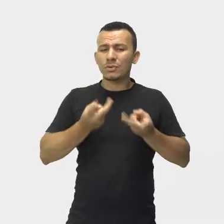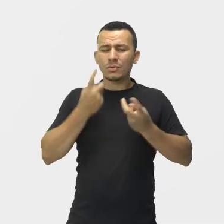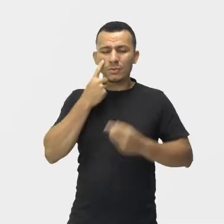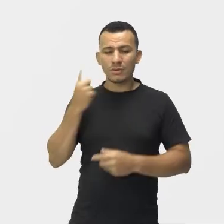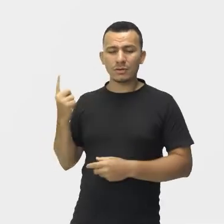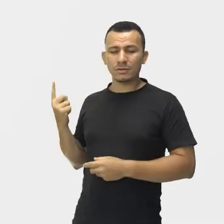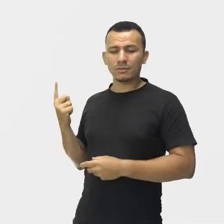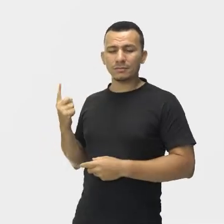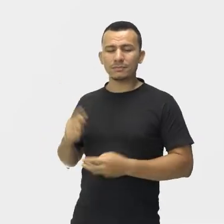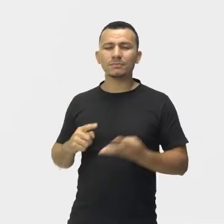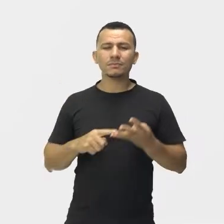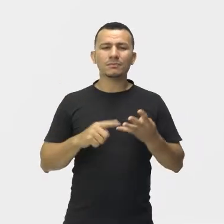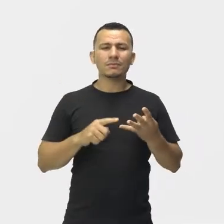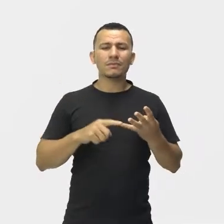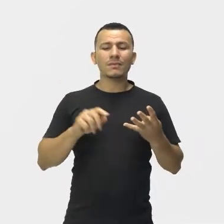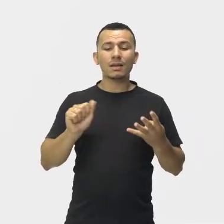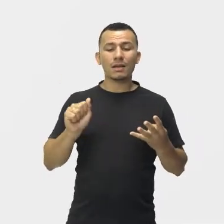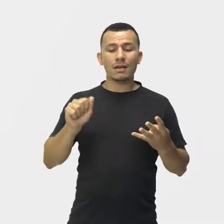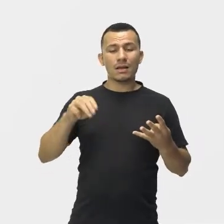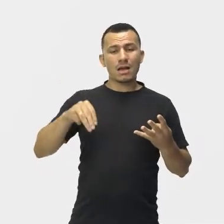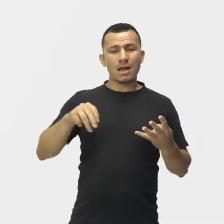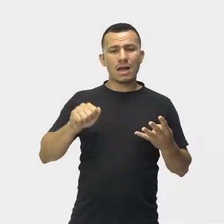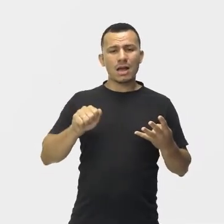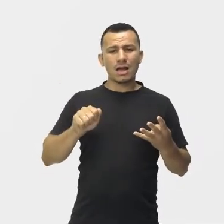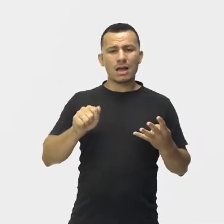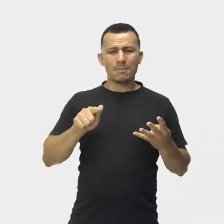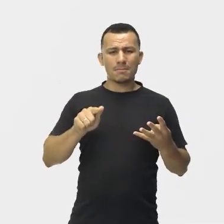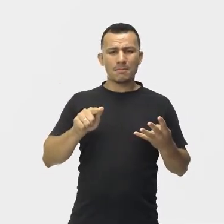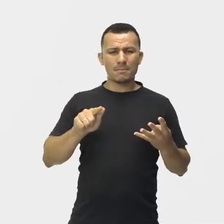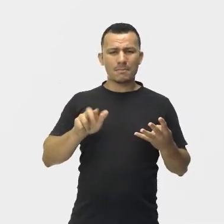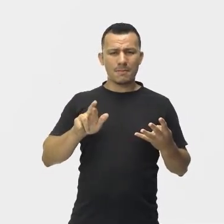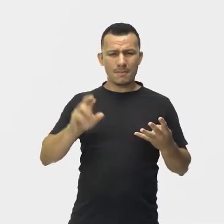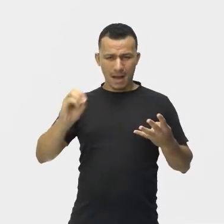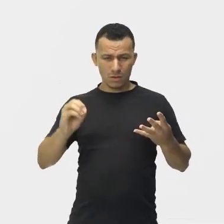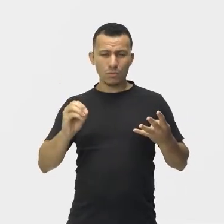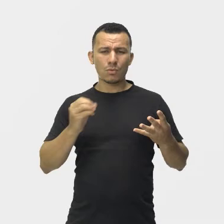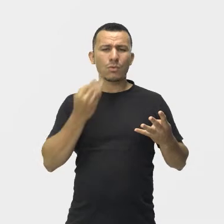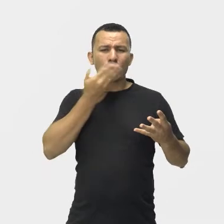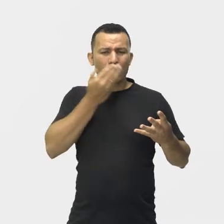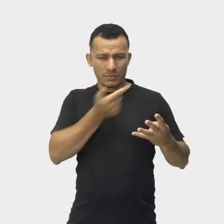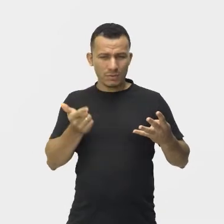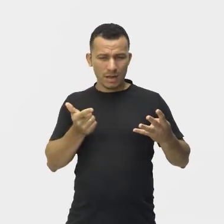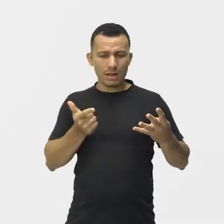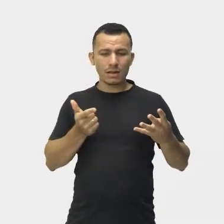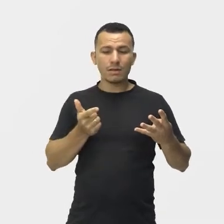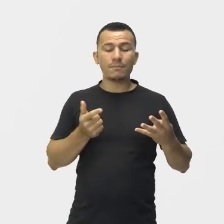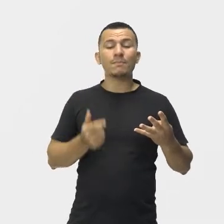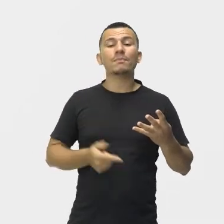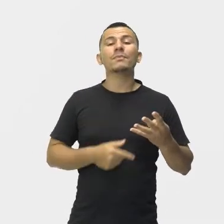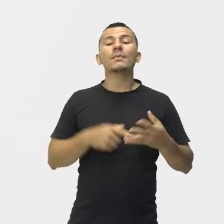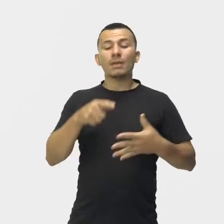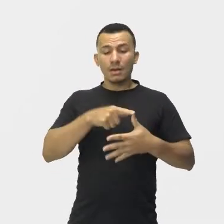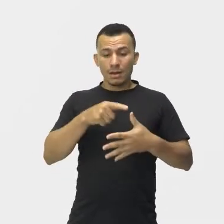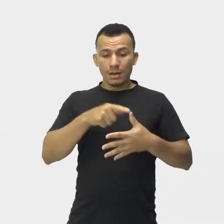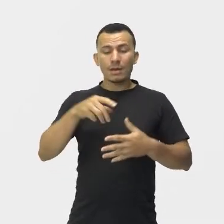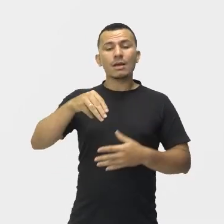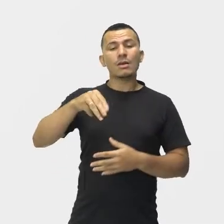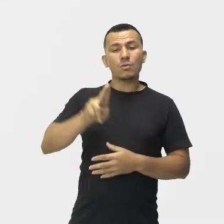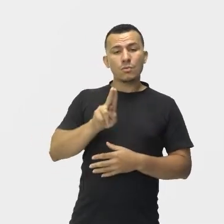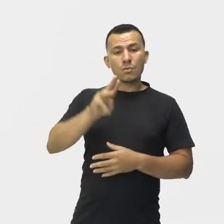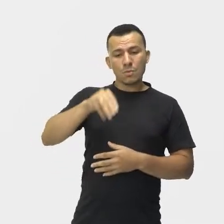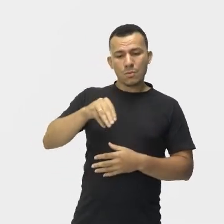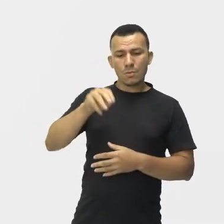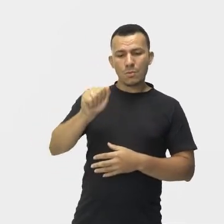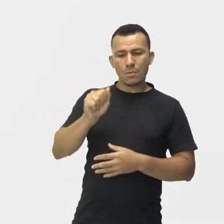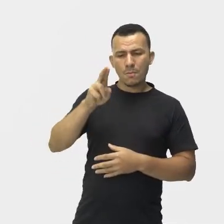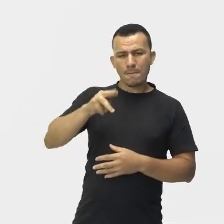língua. O amargo, lá no finalzinho, né, nós temos lá os receptores. E o umami, esse umami ele parece